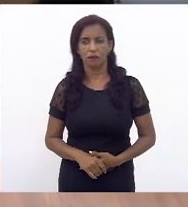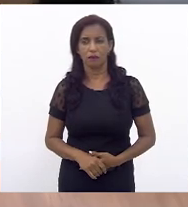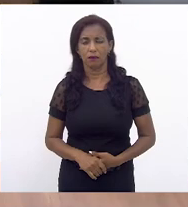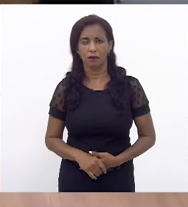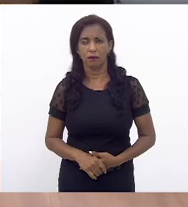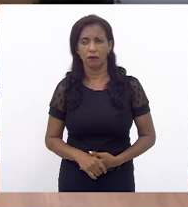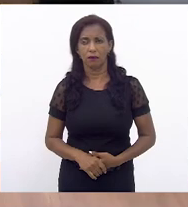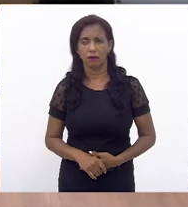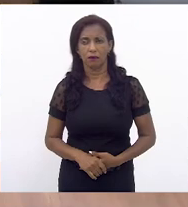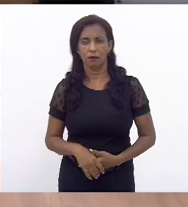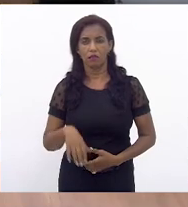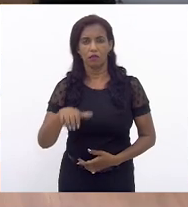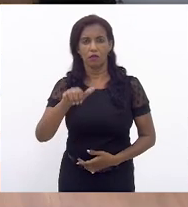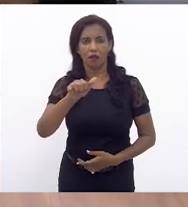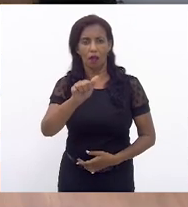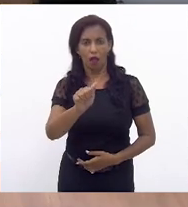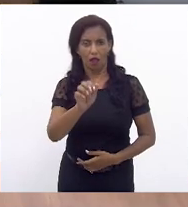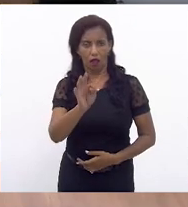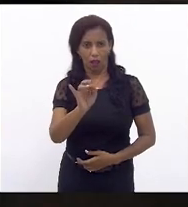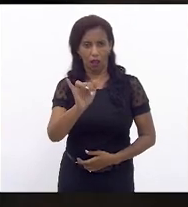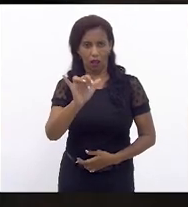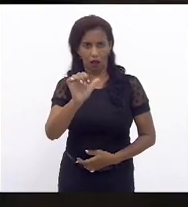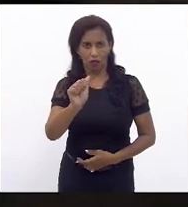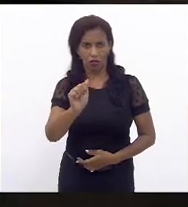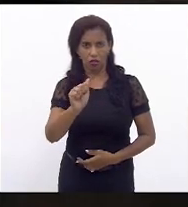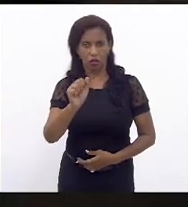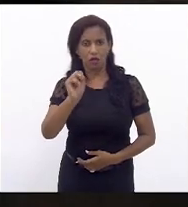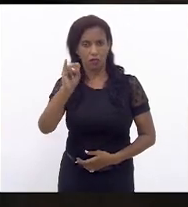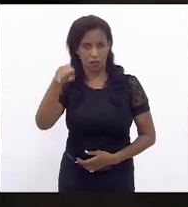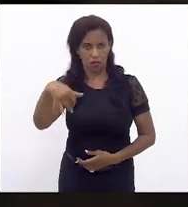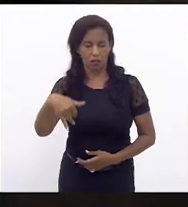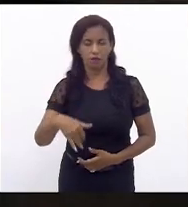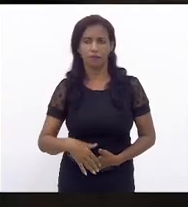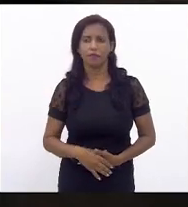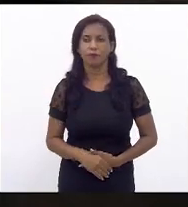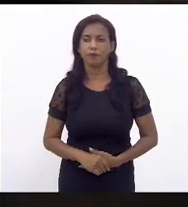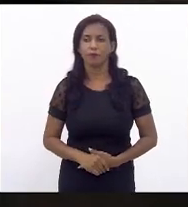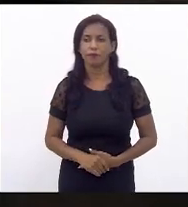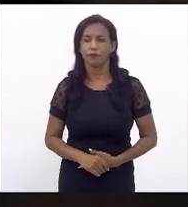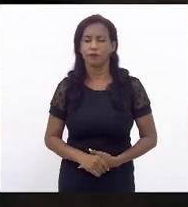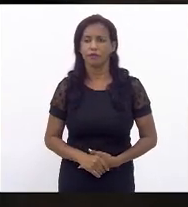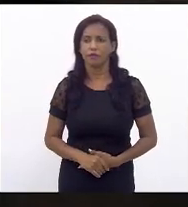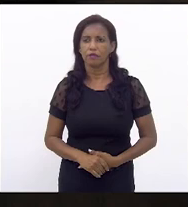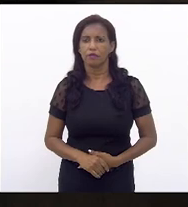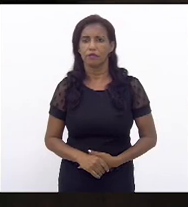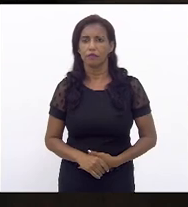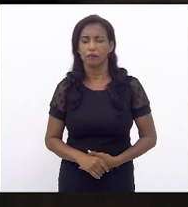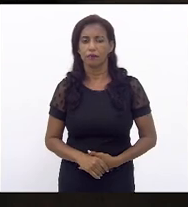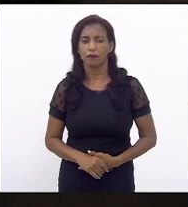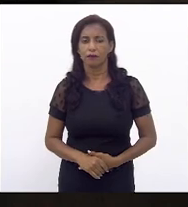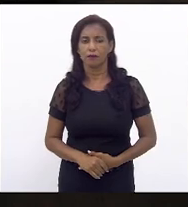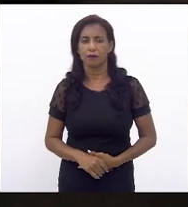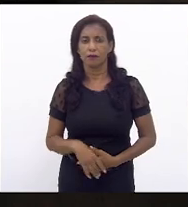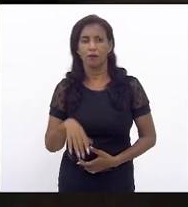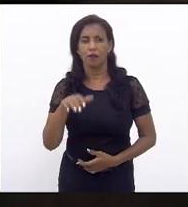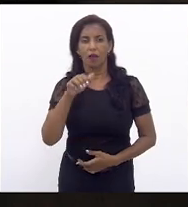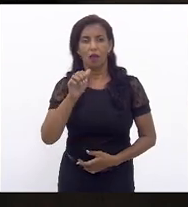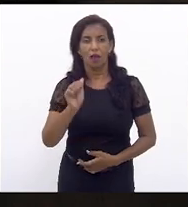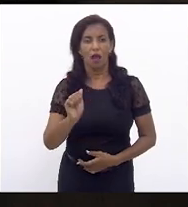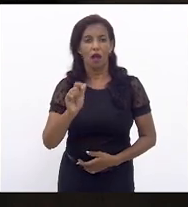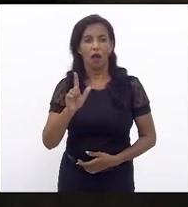Deputada Tia Ju, Átila Nunes, sim. Deputada Átila Nunes, sim. Deputada Alexandre